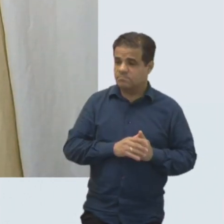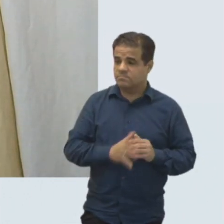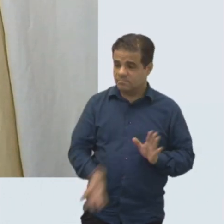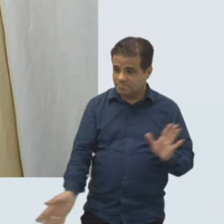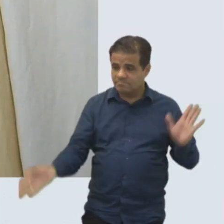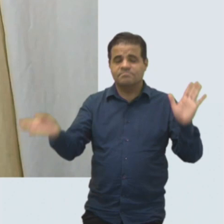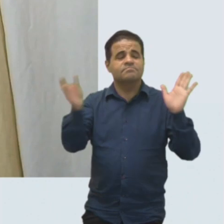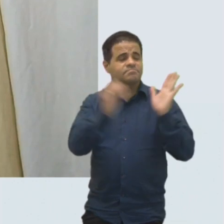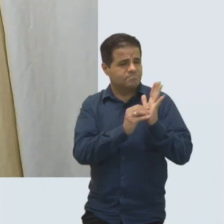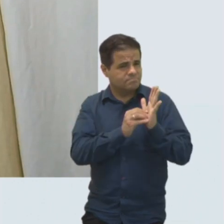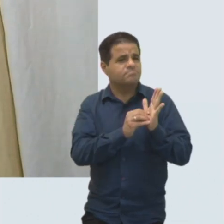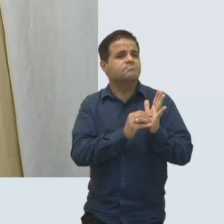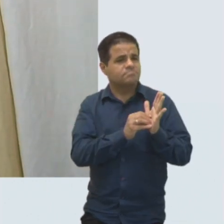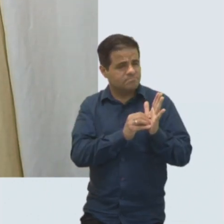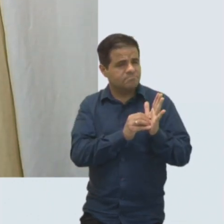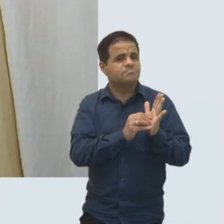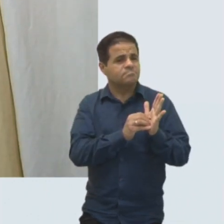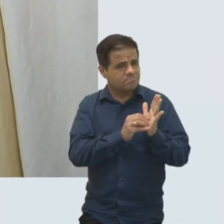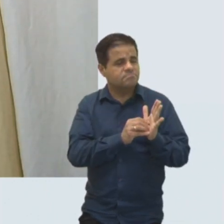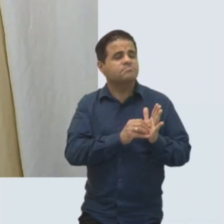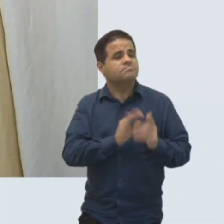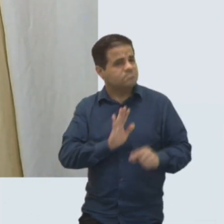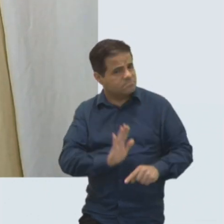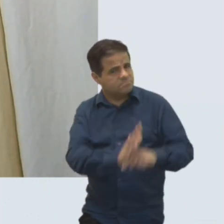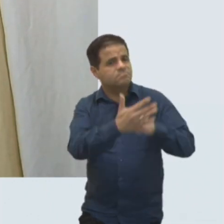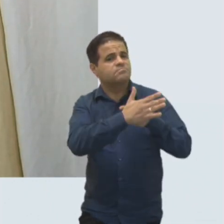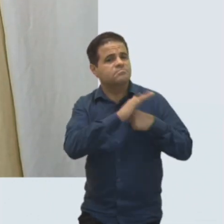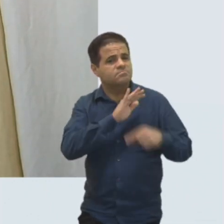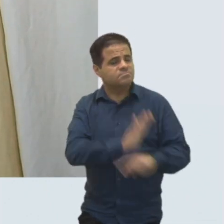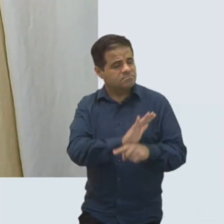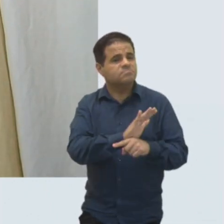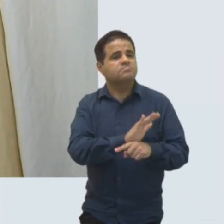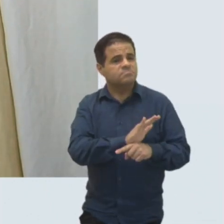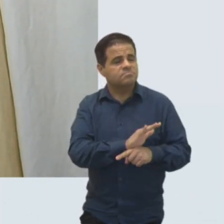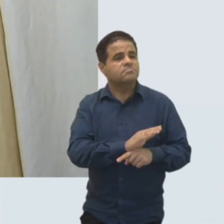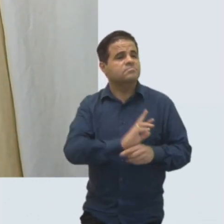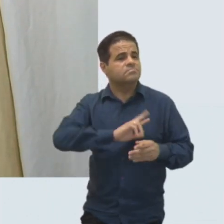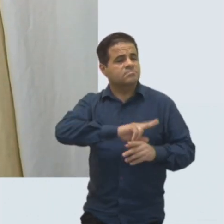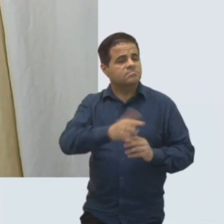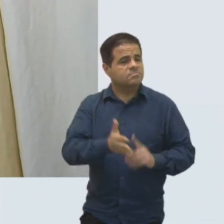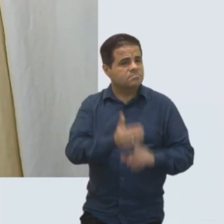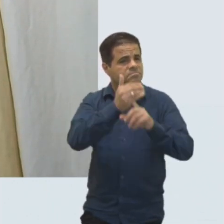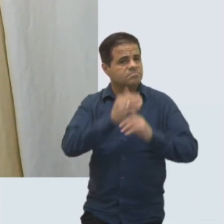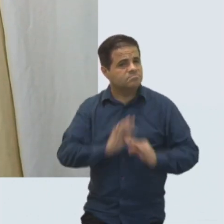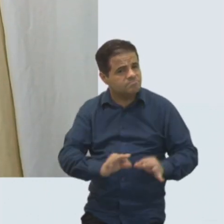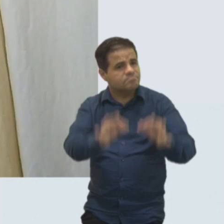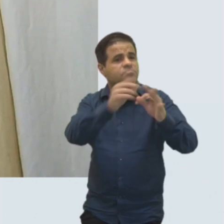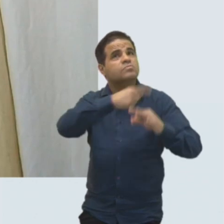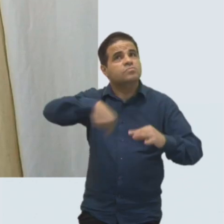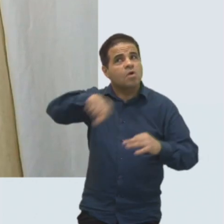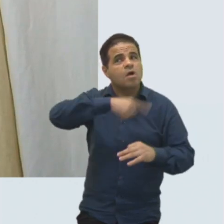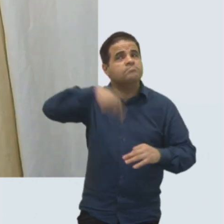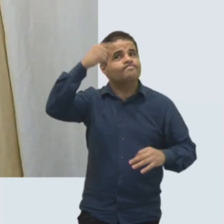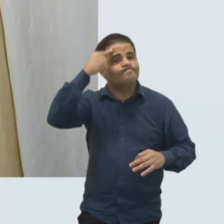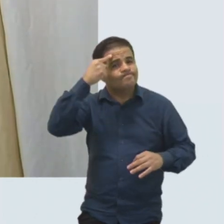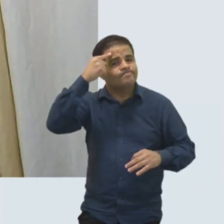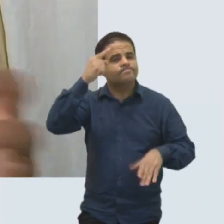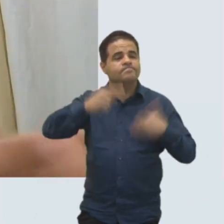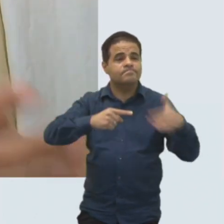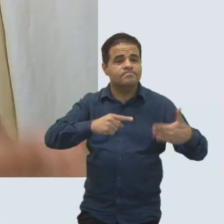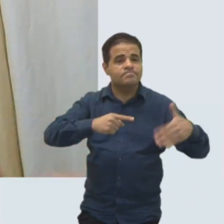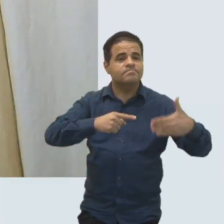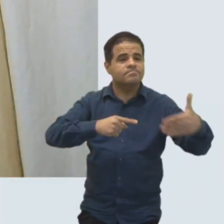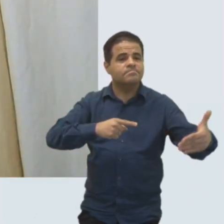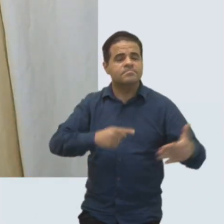sobre uma outra perspectiva, a perspectiva da colaboração. Ou seja, são tecnologias que a gente simplesmente desdenha, né? E